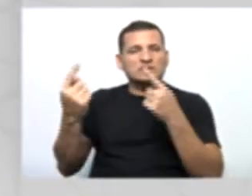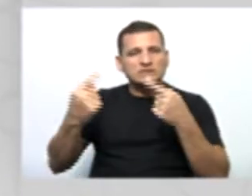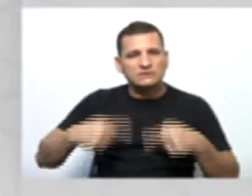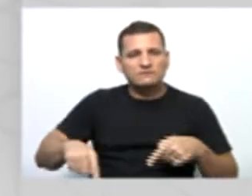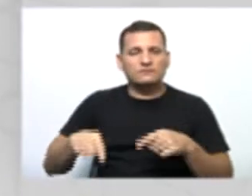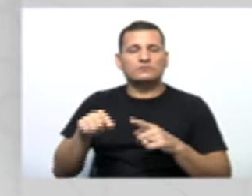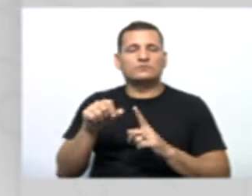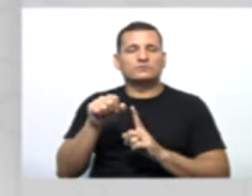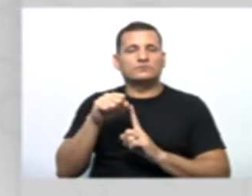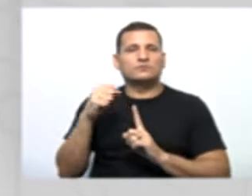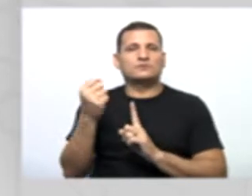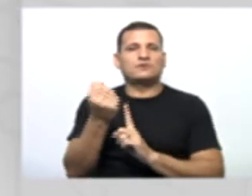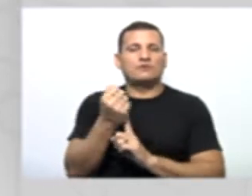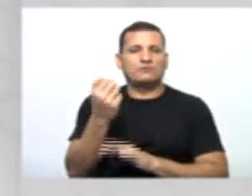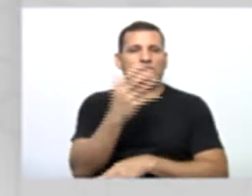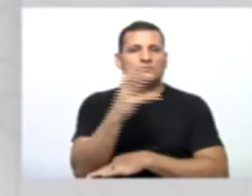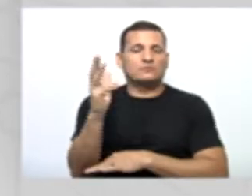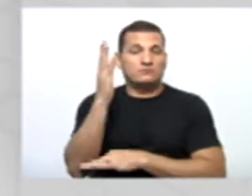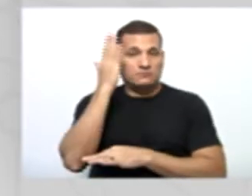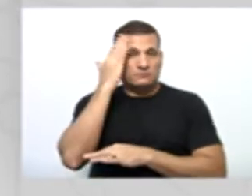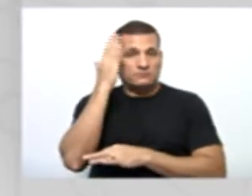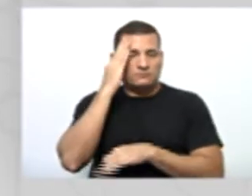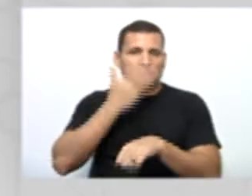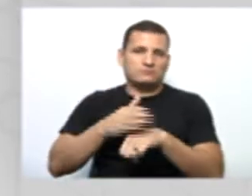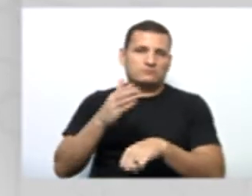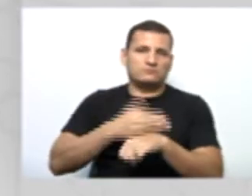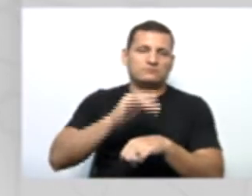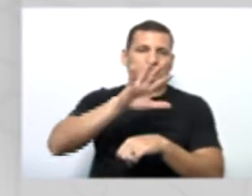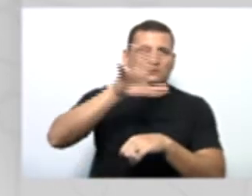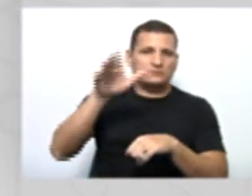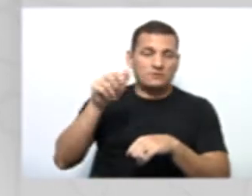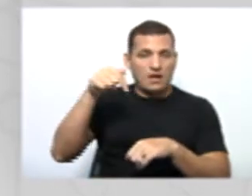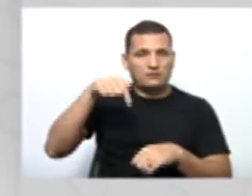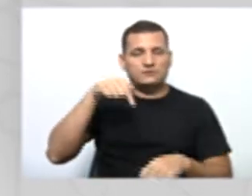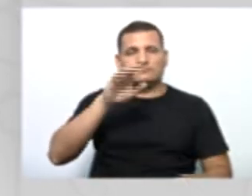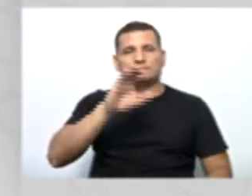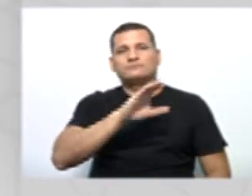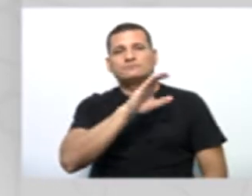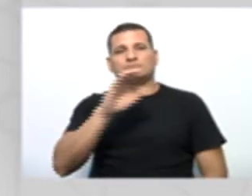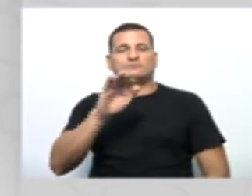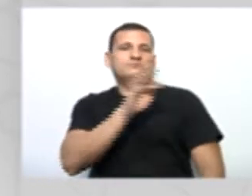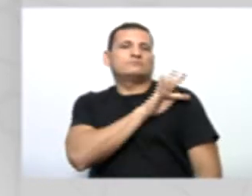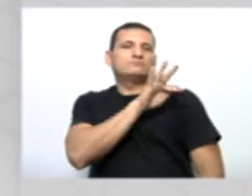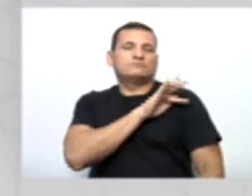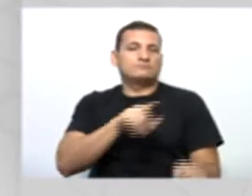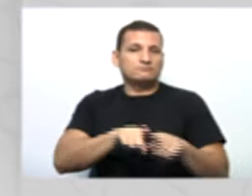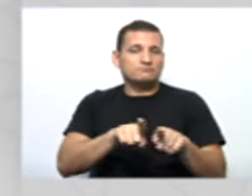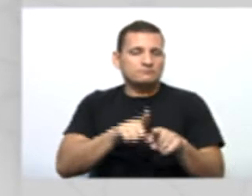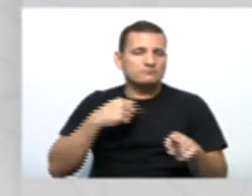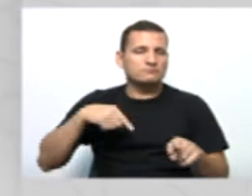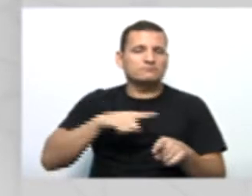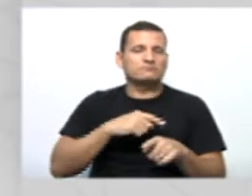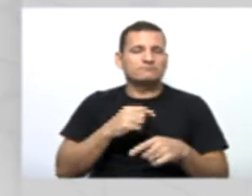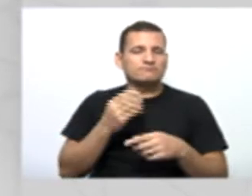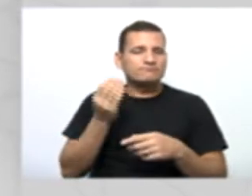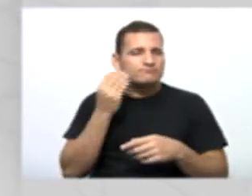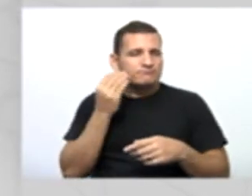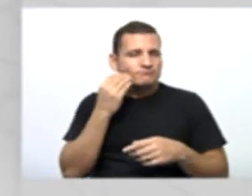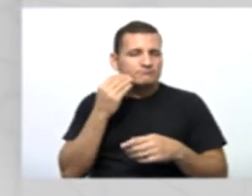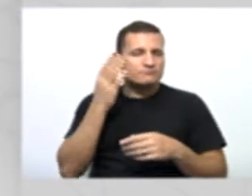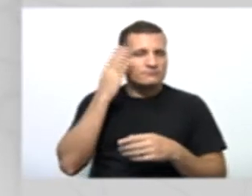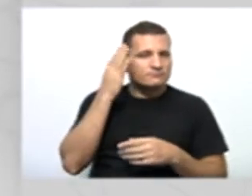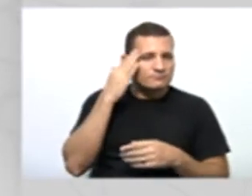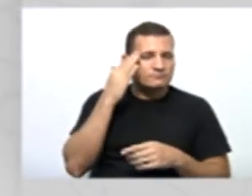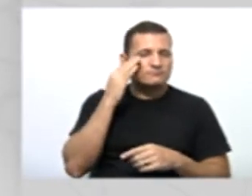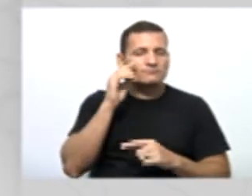socioambientais, saberes e práticas na Amazônia, que é da Faculdade Católica de Rondônia também, onde estamos procurando conhecer um pouco dos